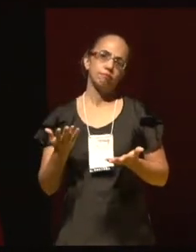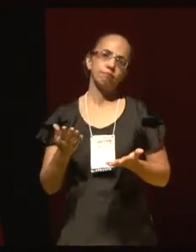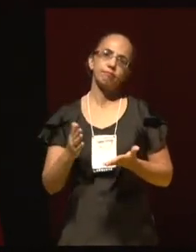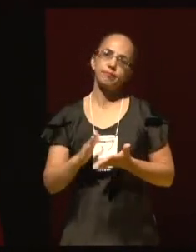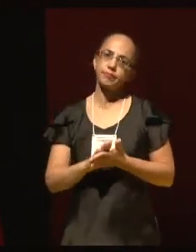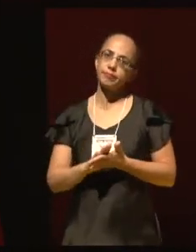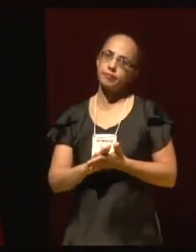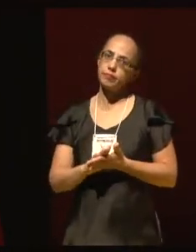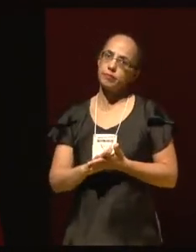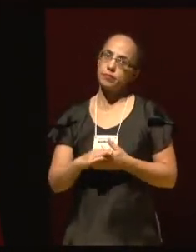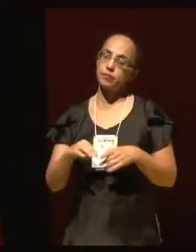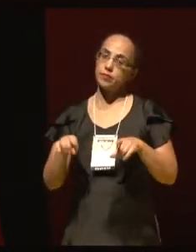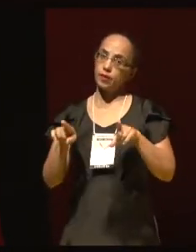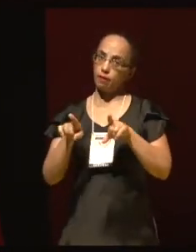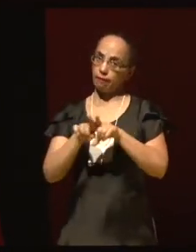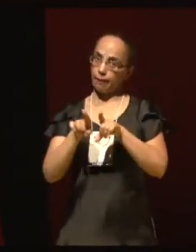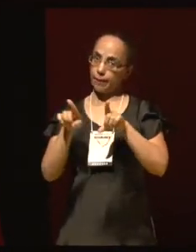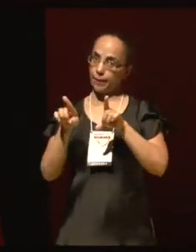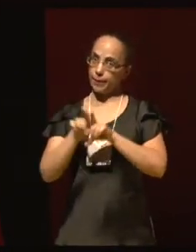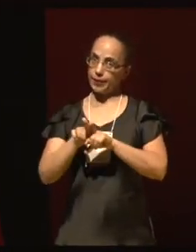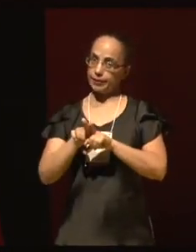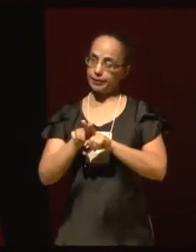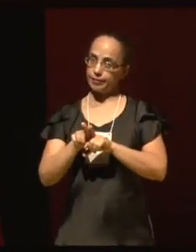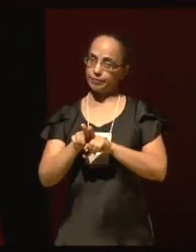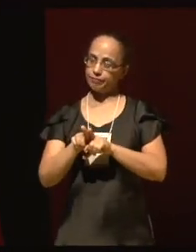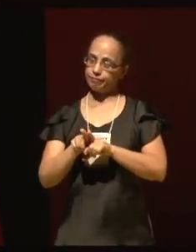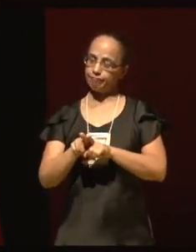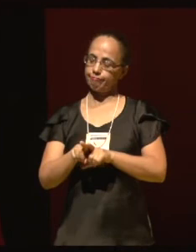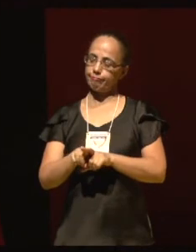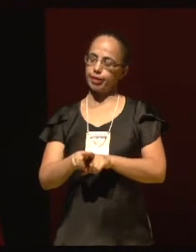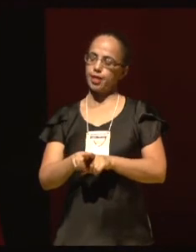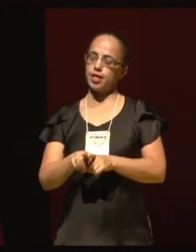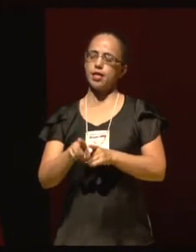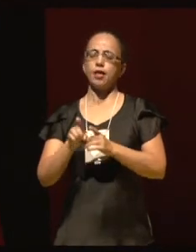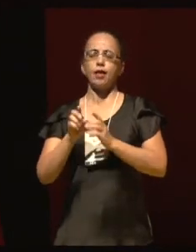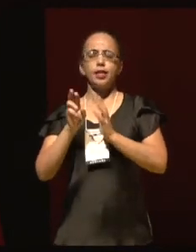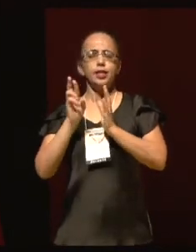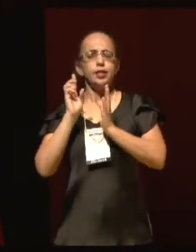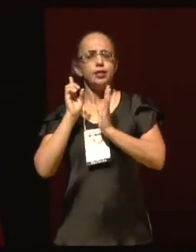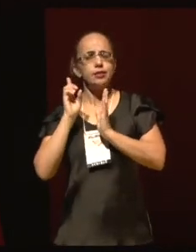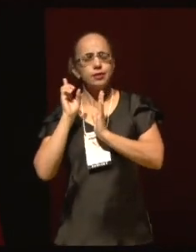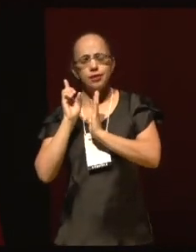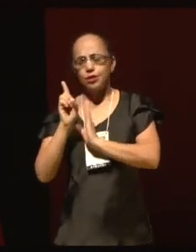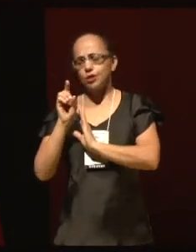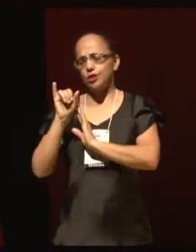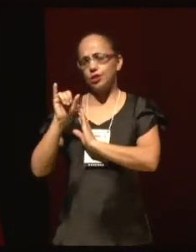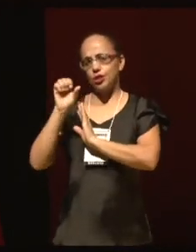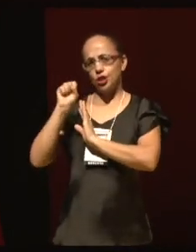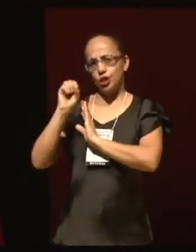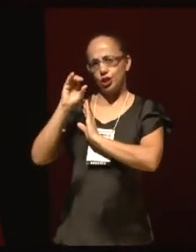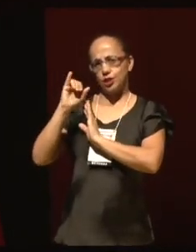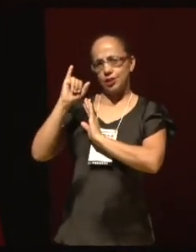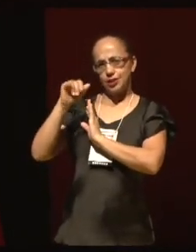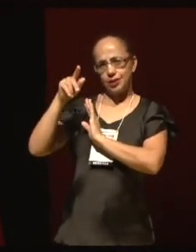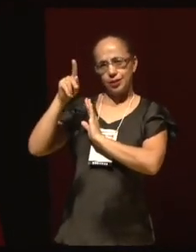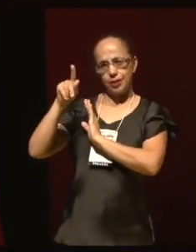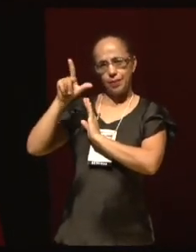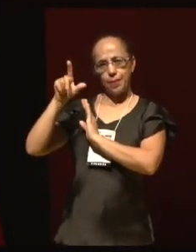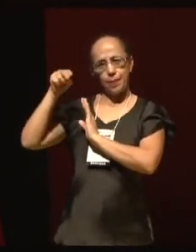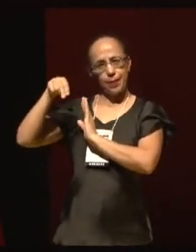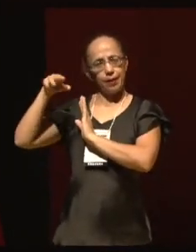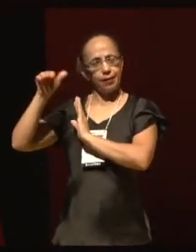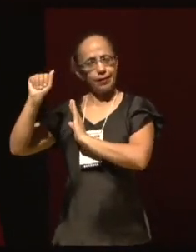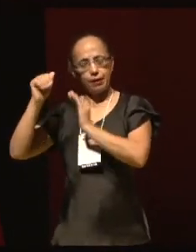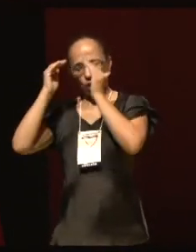E disciplina e constância frente ao trabalho. Quando nós somos